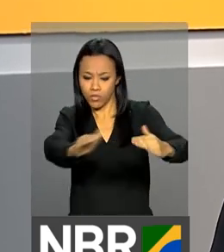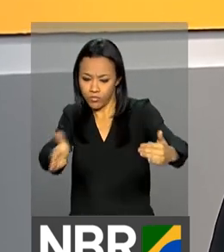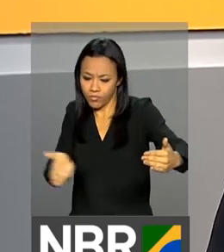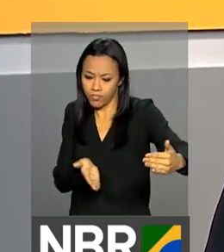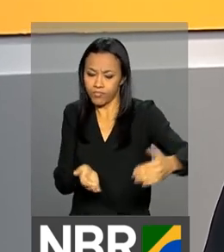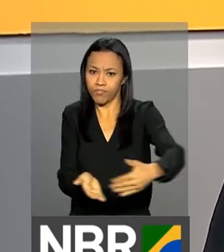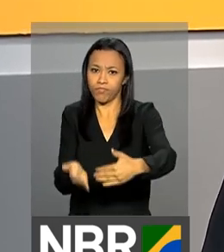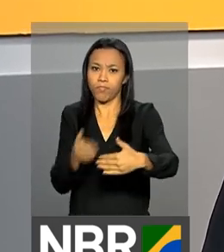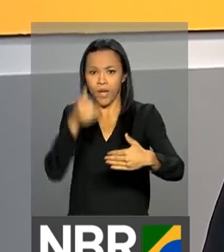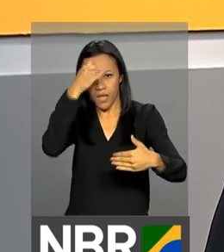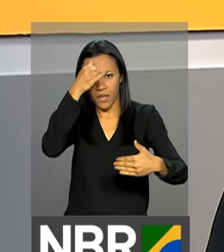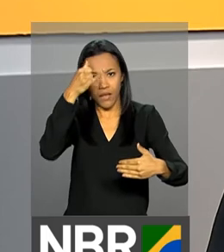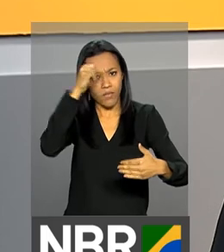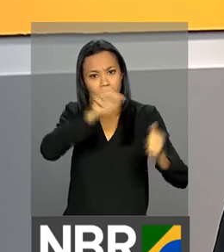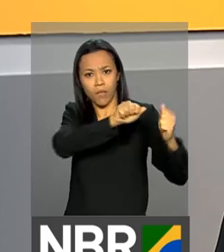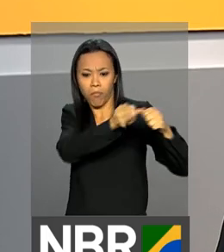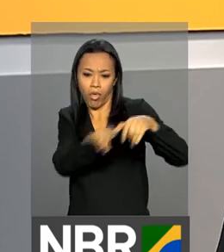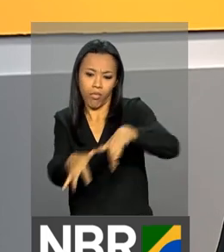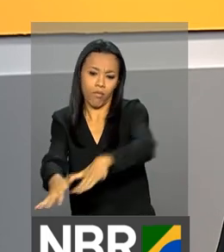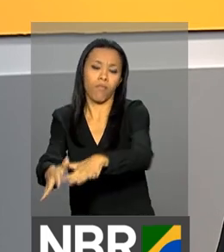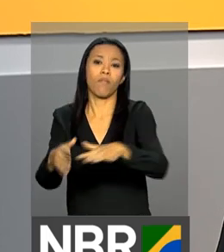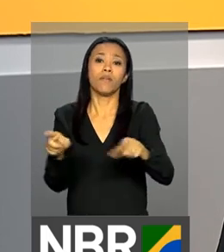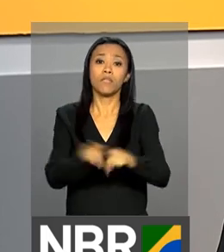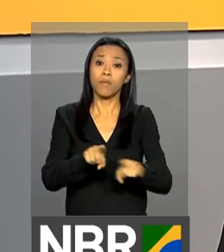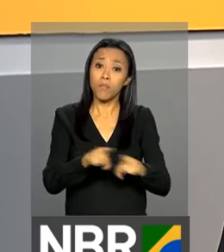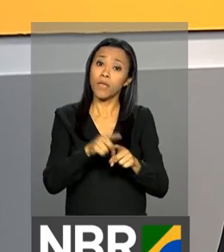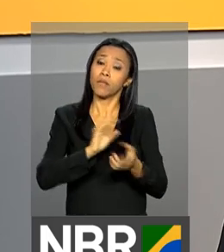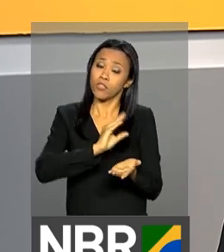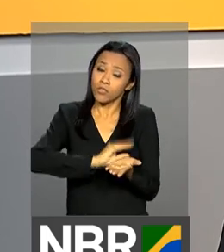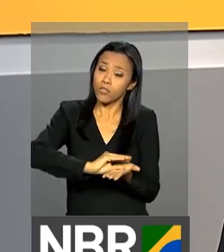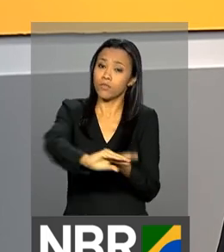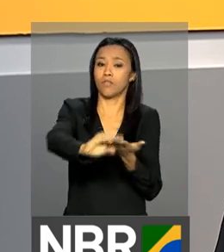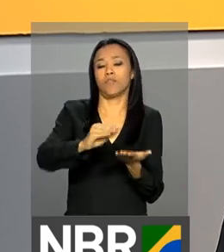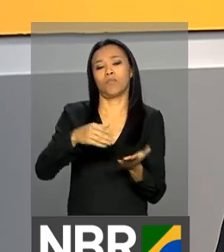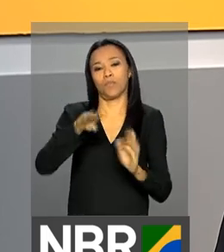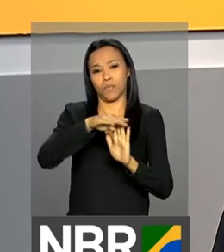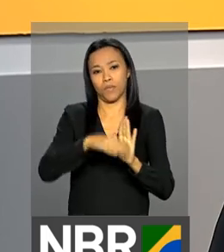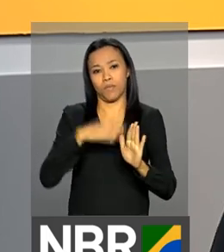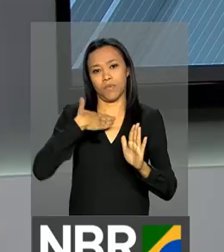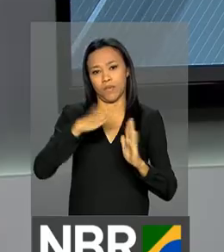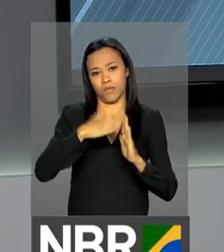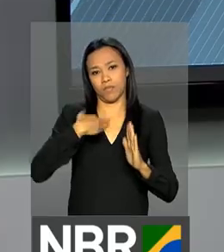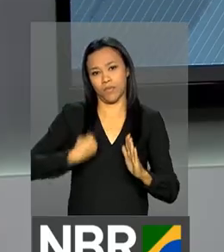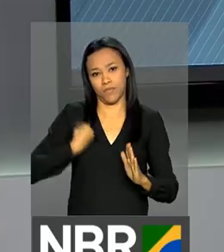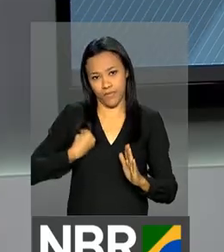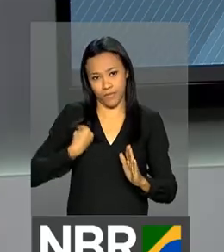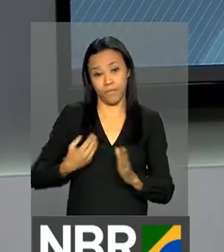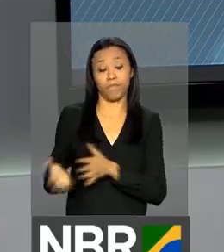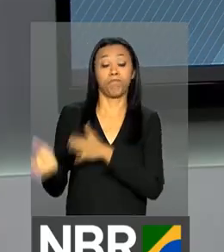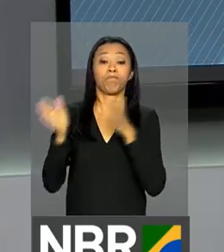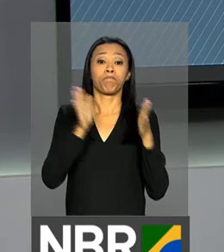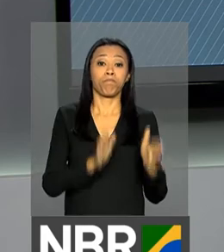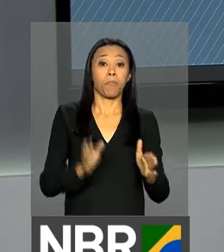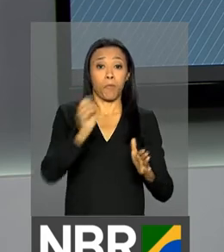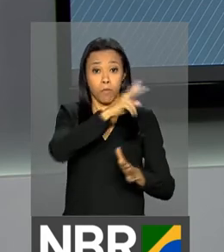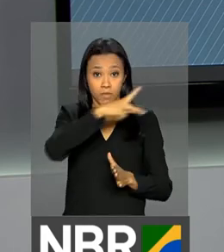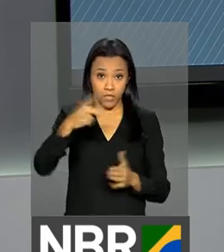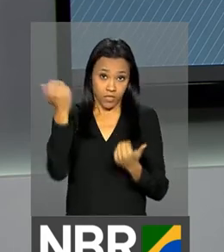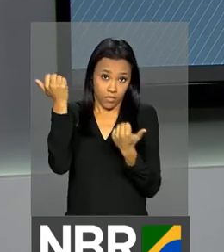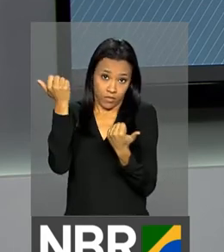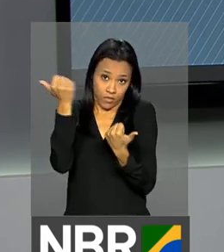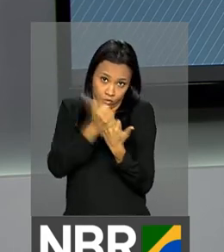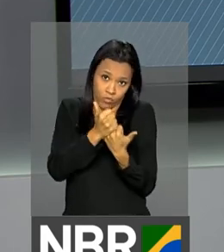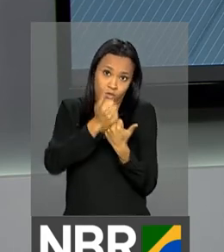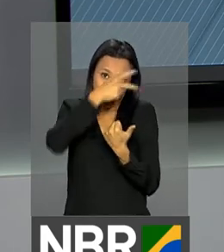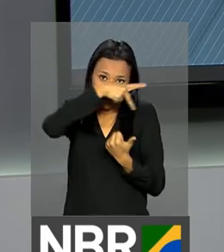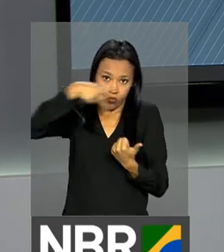além de anunciar novas unidades para o programa Minha Casa Minha Vida para o Rio de Janeiro. Já o presidente em exercício, Rodrigo Maia,